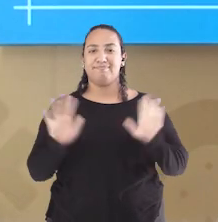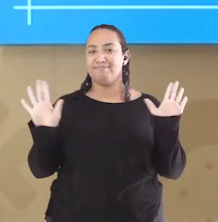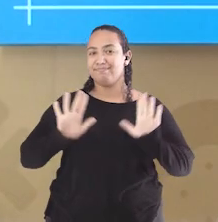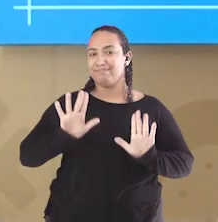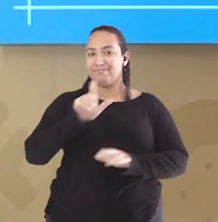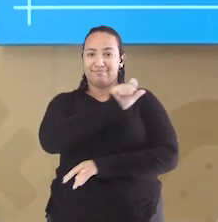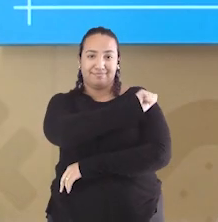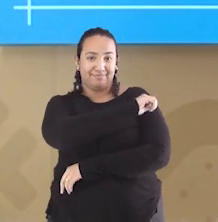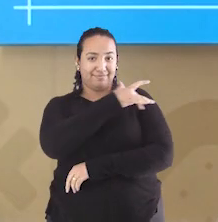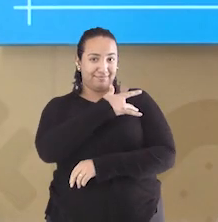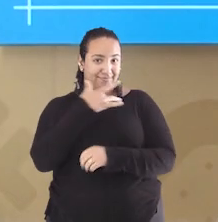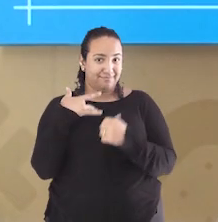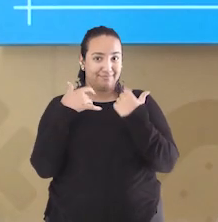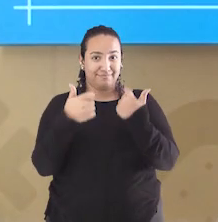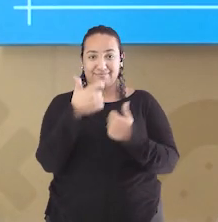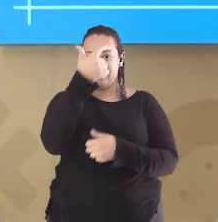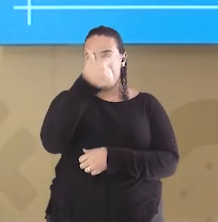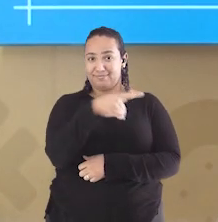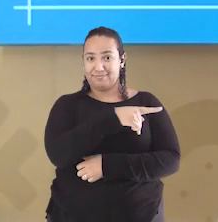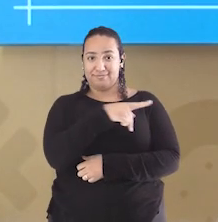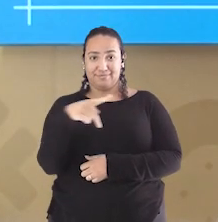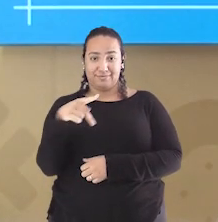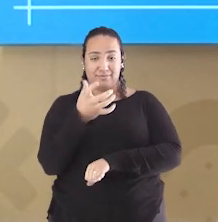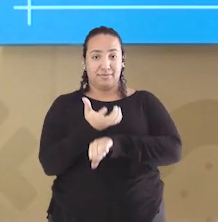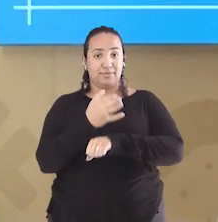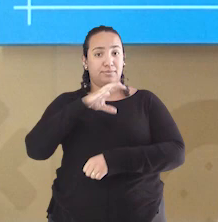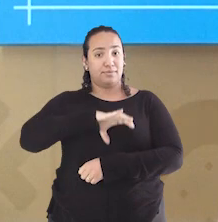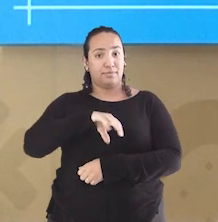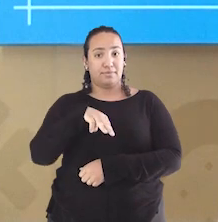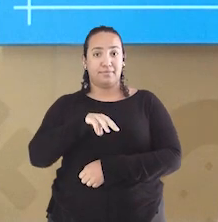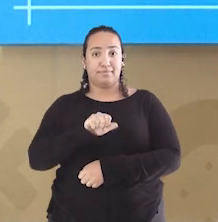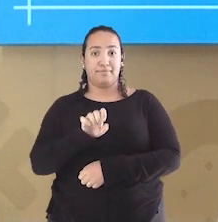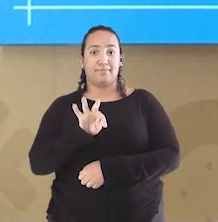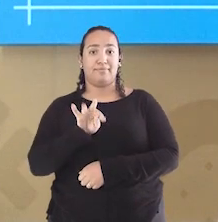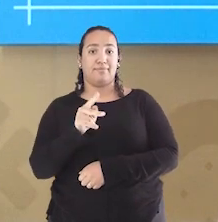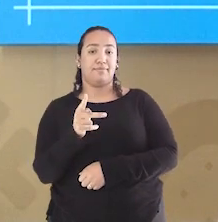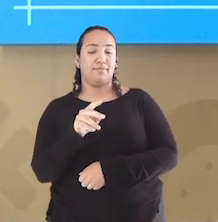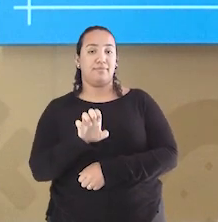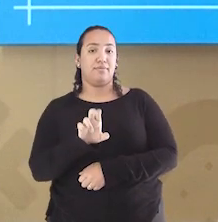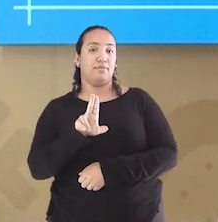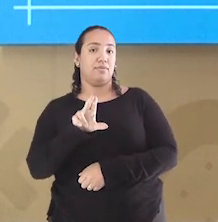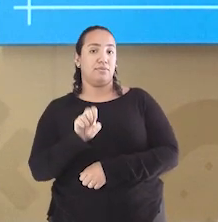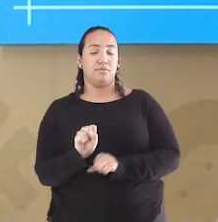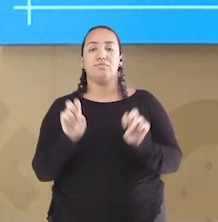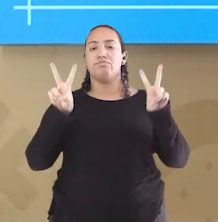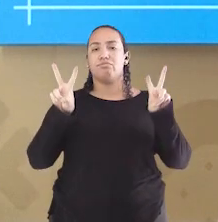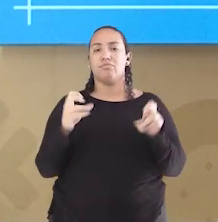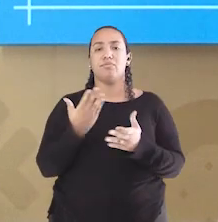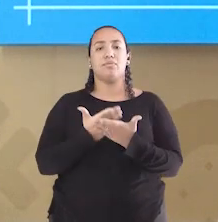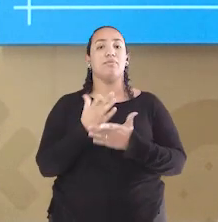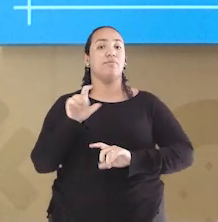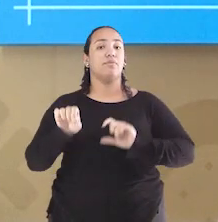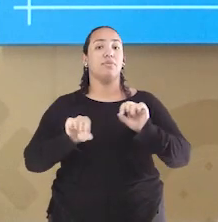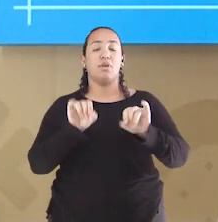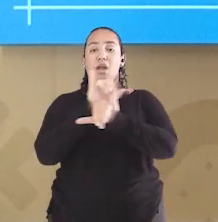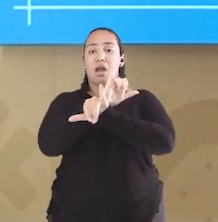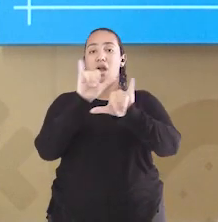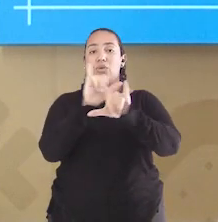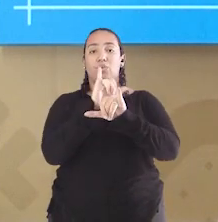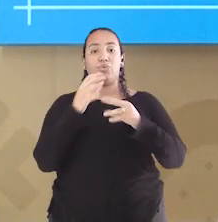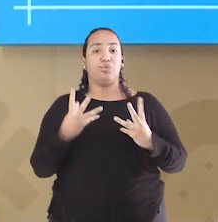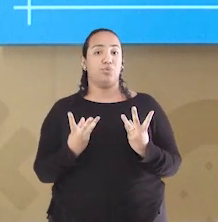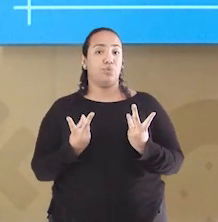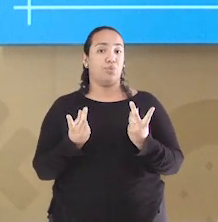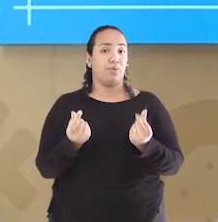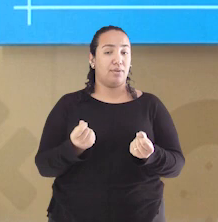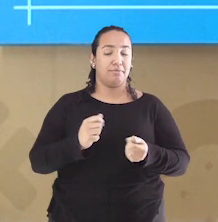Olá, estudantes! Tudo bem com vocês? Eu sou o professor de língua portuguesa, Matheus Lima. O tema da aula de hoje é as